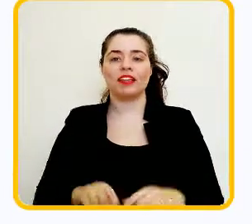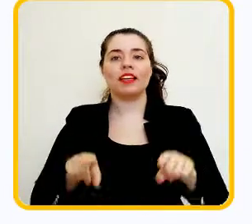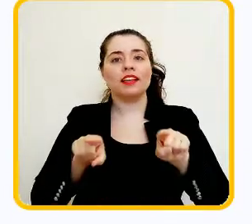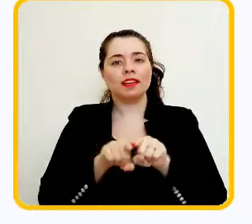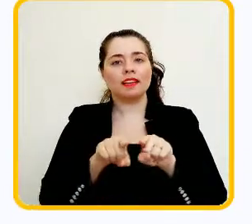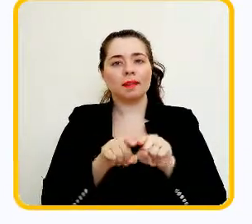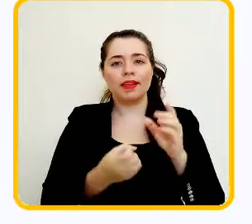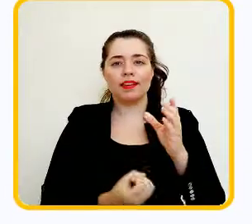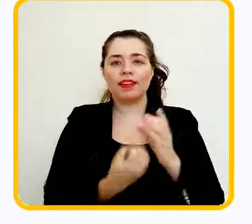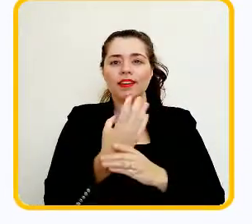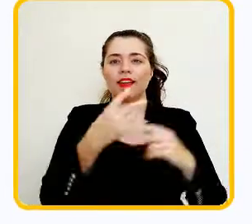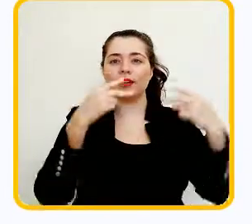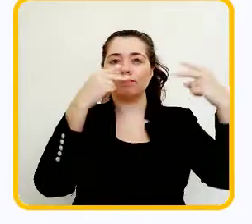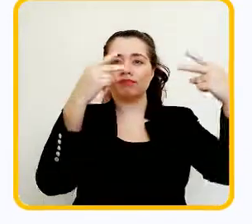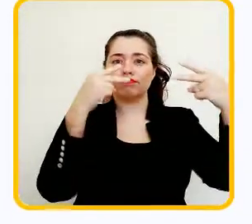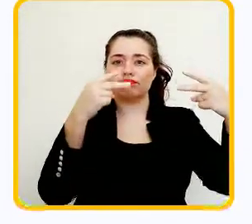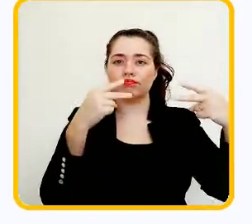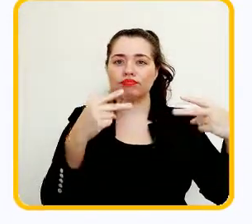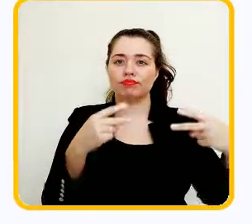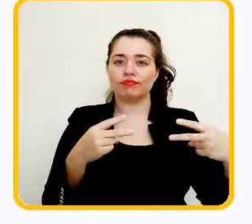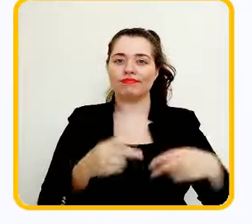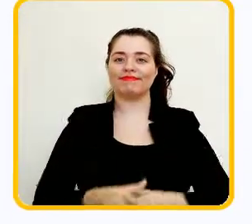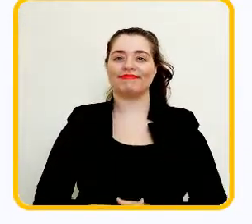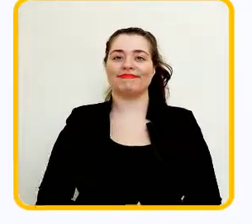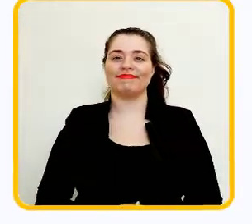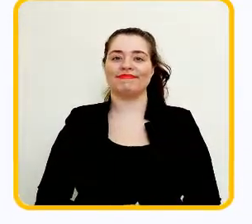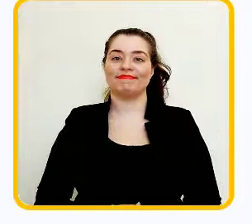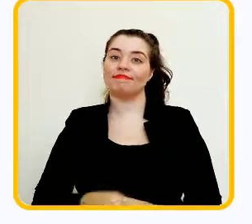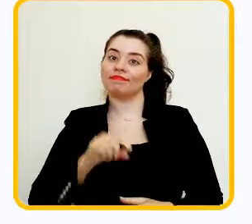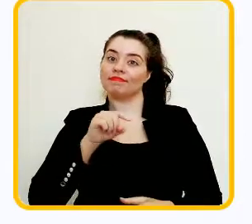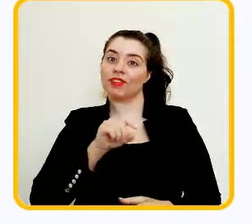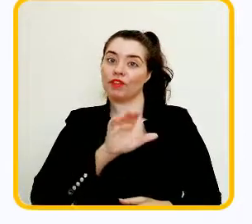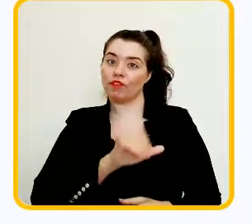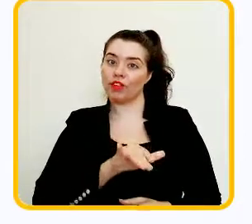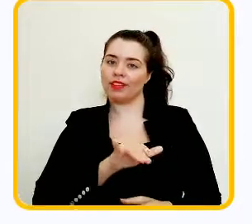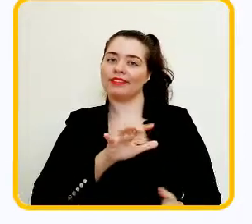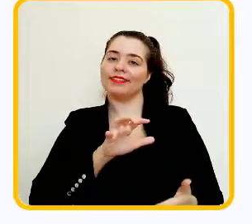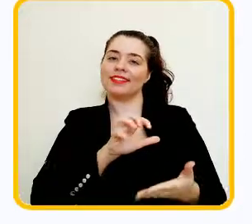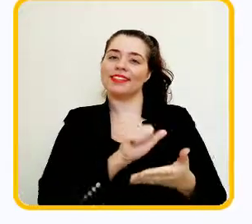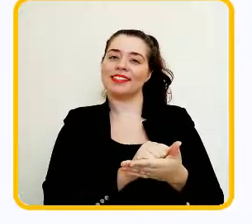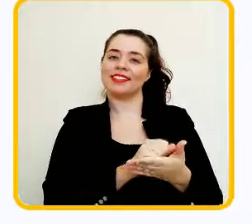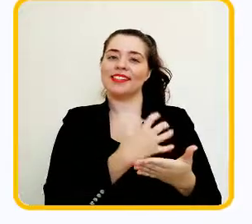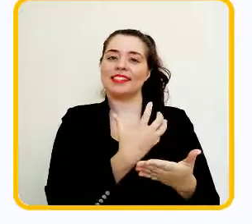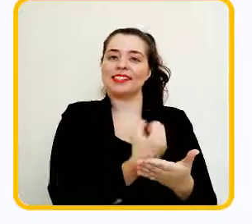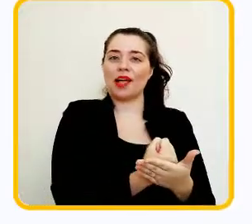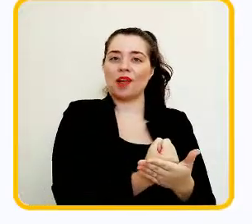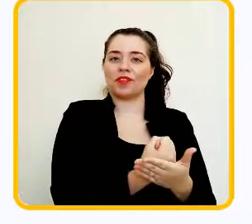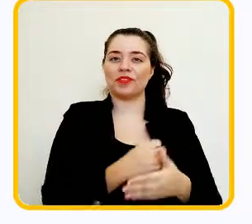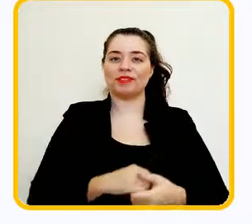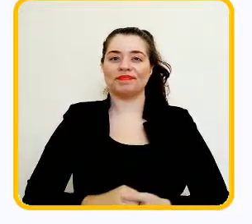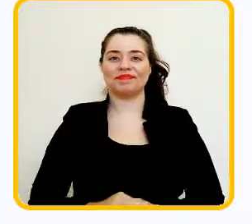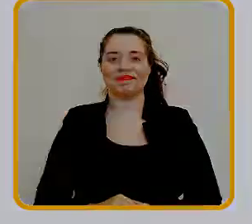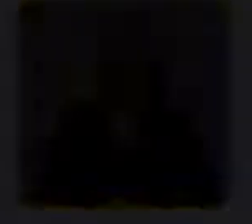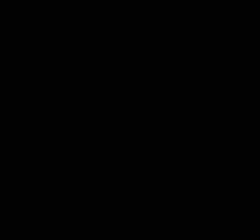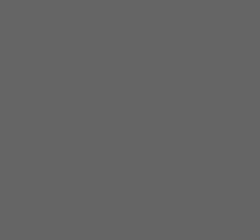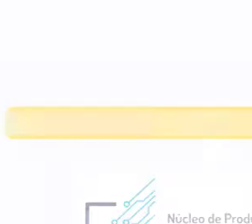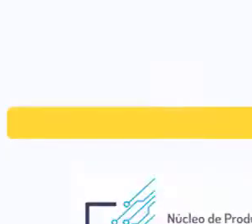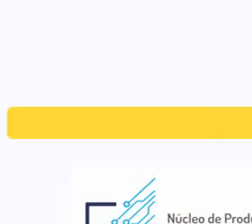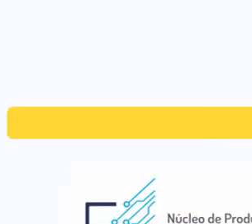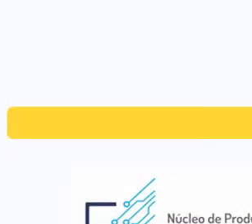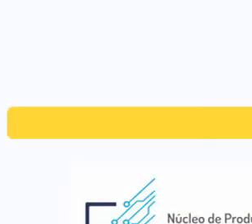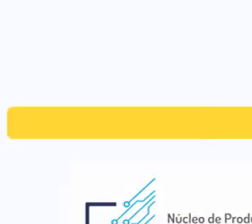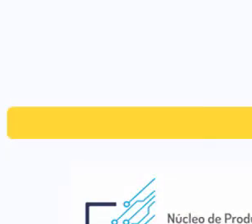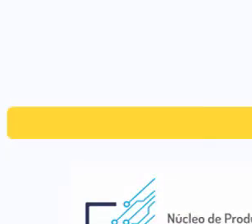além de criar autolinks. Por fim, salve as mudanças. E aqui está o termo que você inseriu.